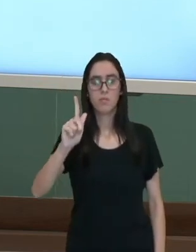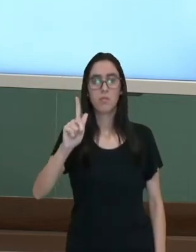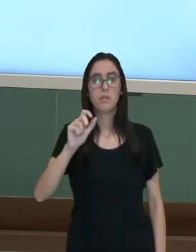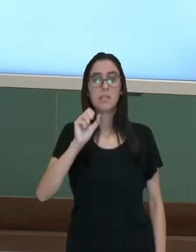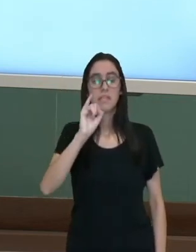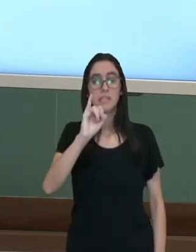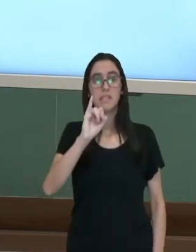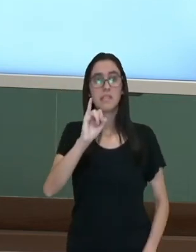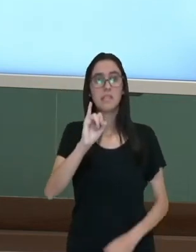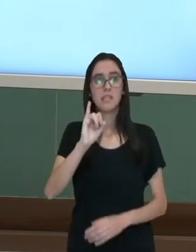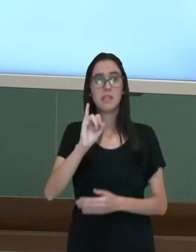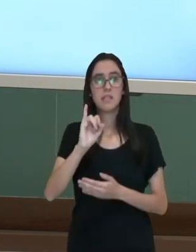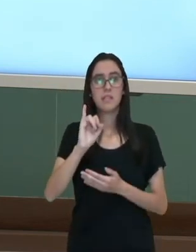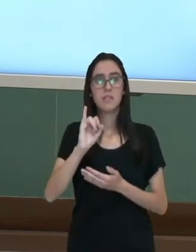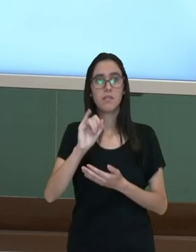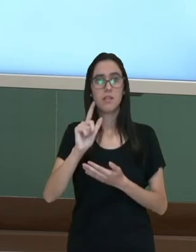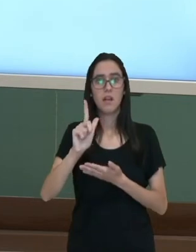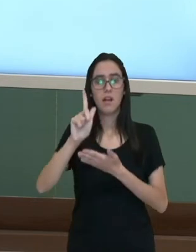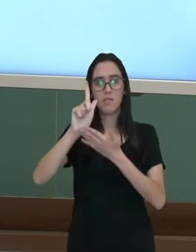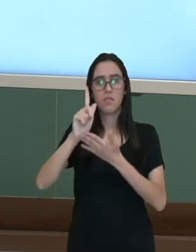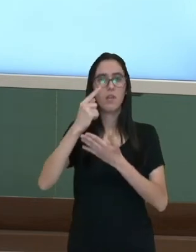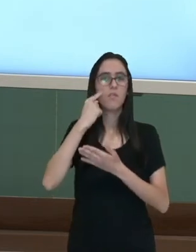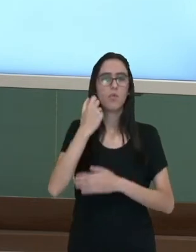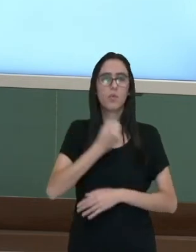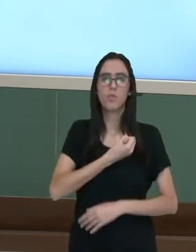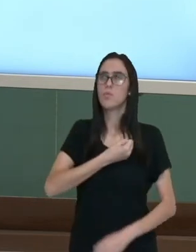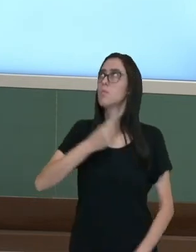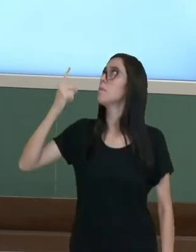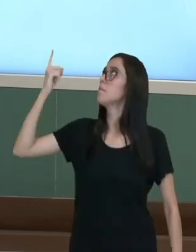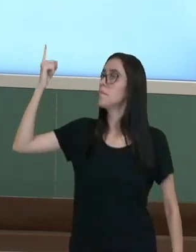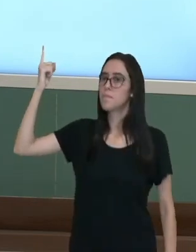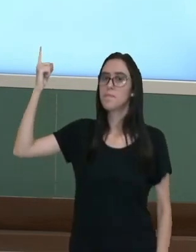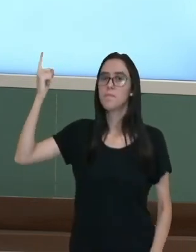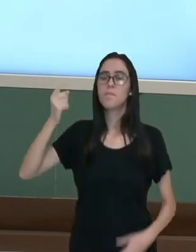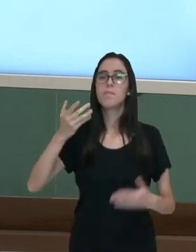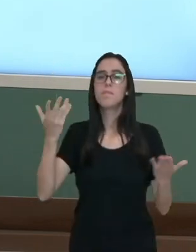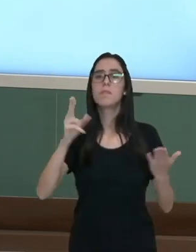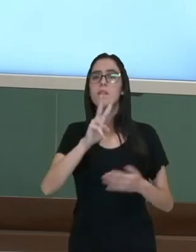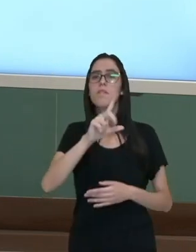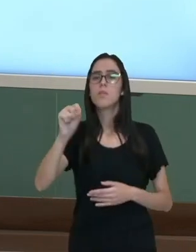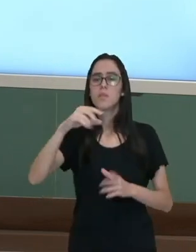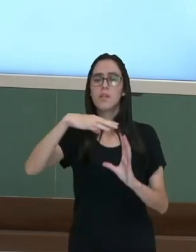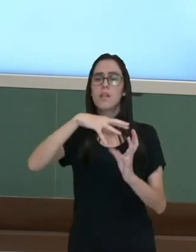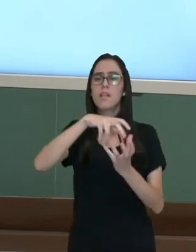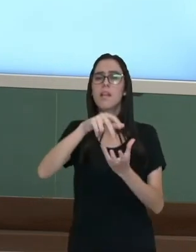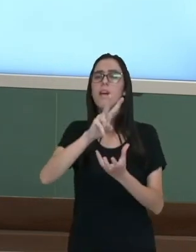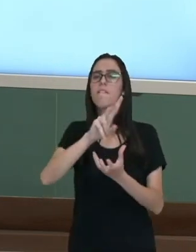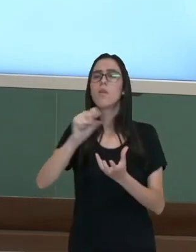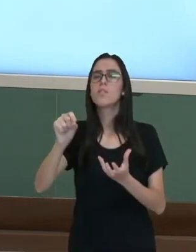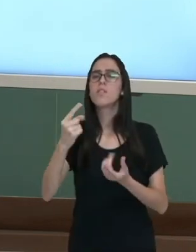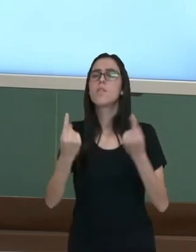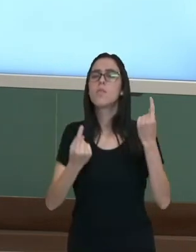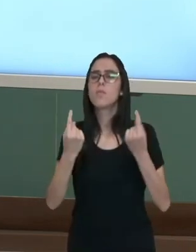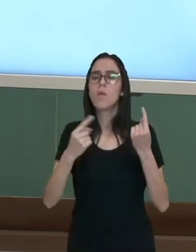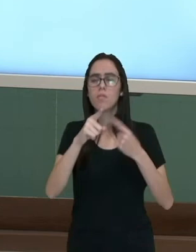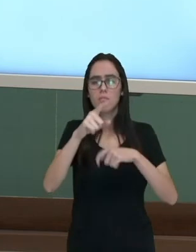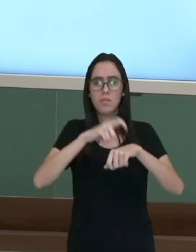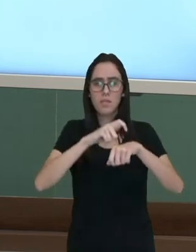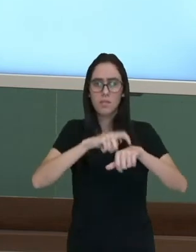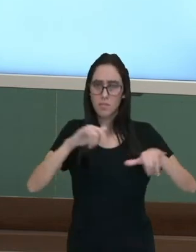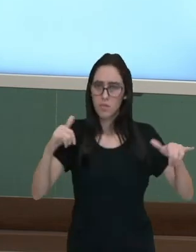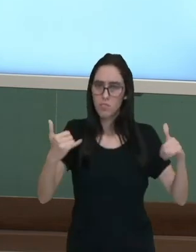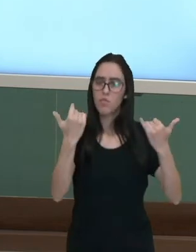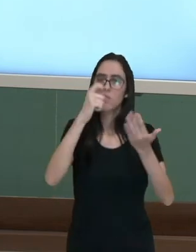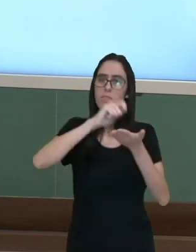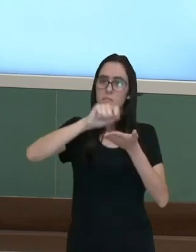gravitacional, 6,67 vezes 10 menos 11, qual a velocidade de escape da Terra? Eu vou dar um tempinho para vocês poderem anotar principalmente